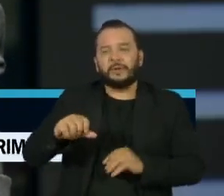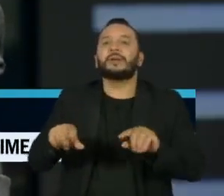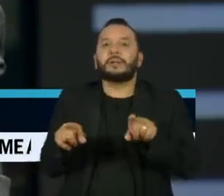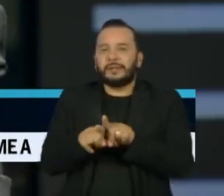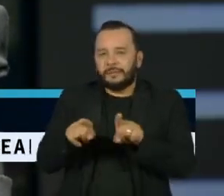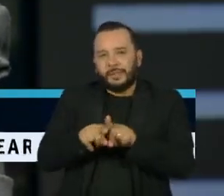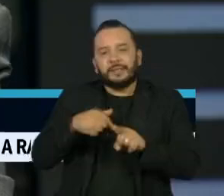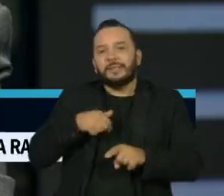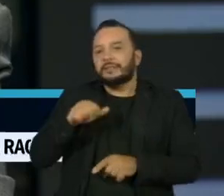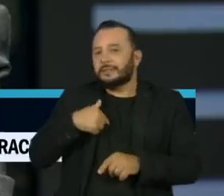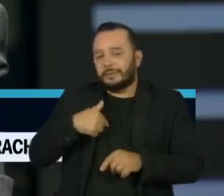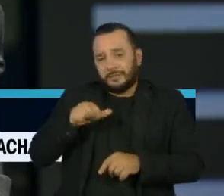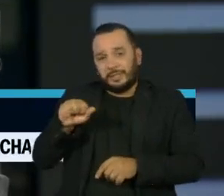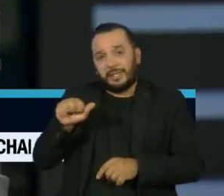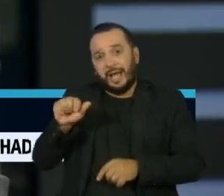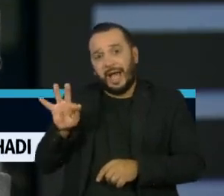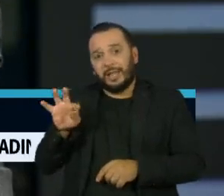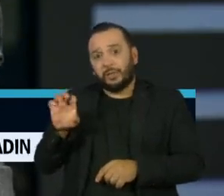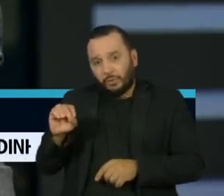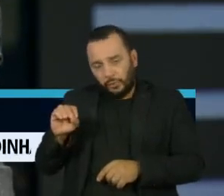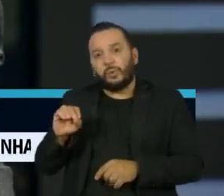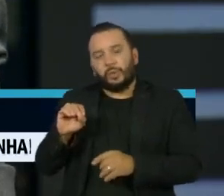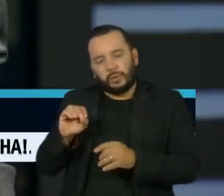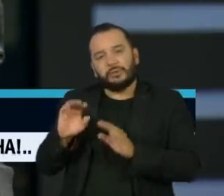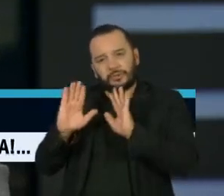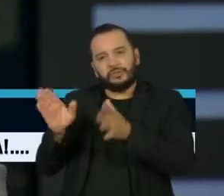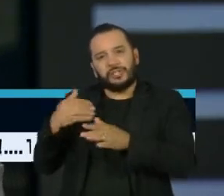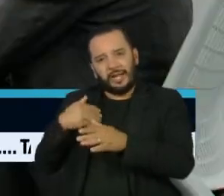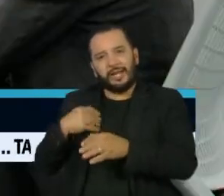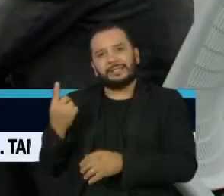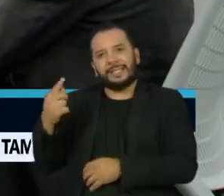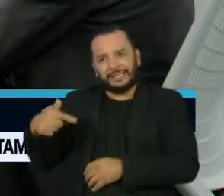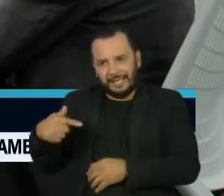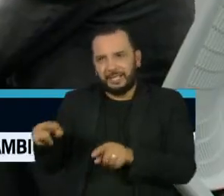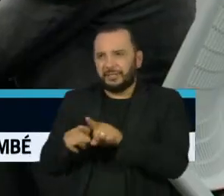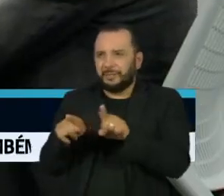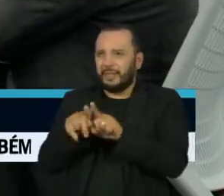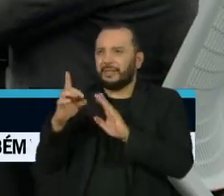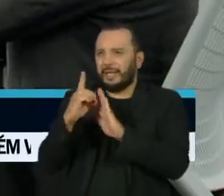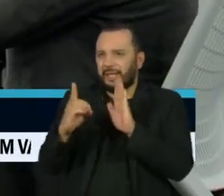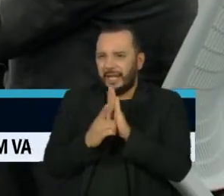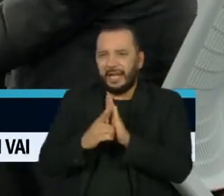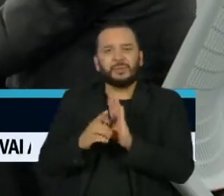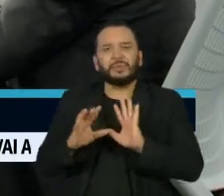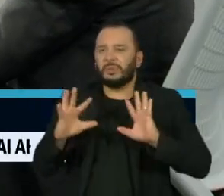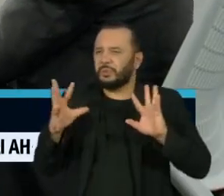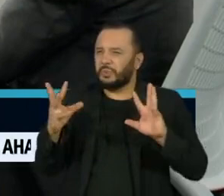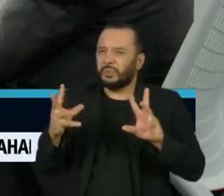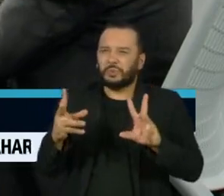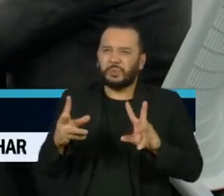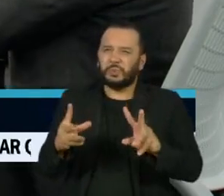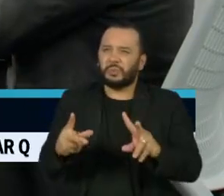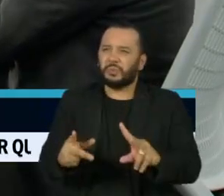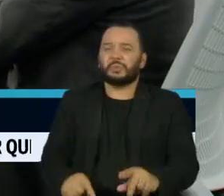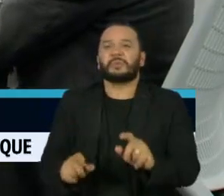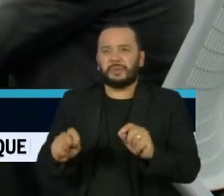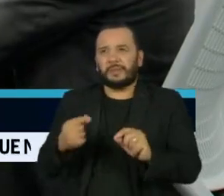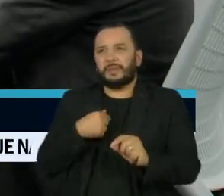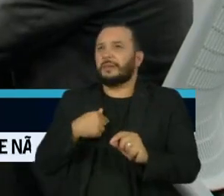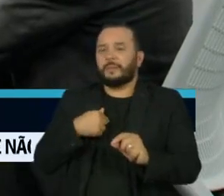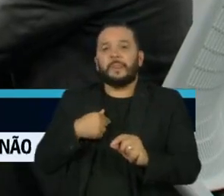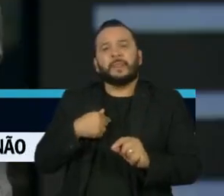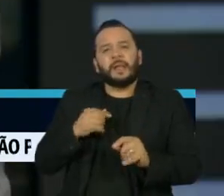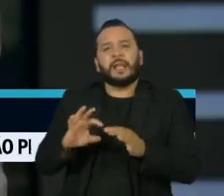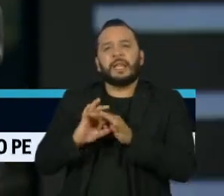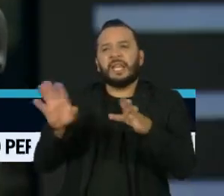atos institucionais 17 e dezenas de atos complementares e mais decretos repressivos, que dava todo um arsenal de arbítrio para fazer coisas